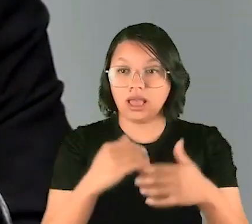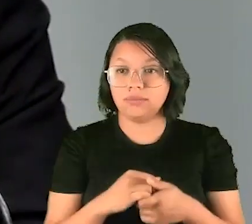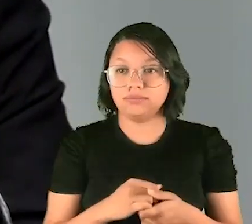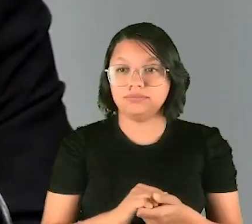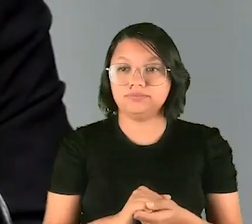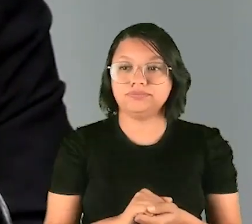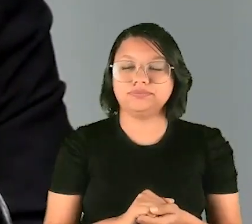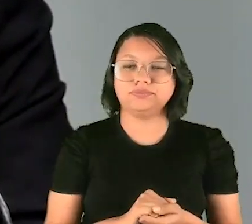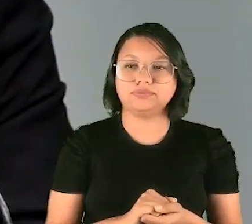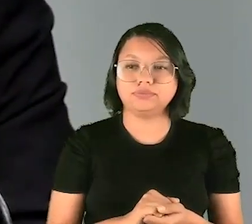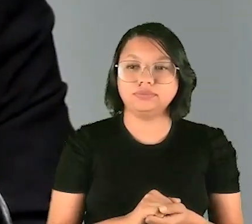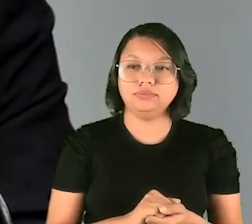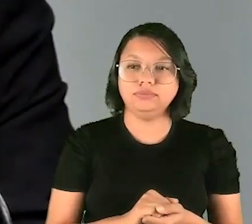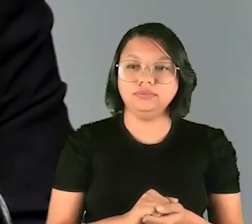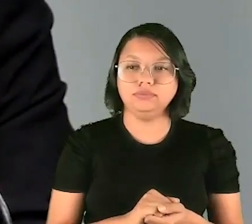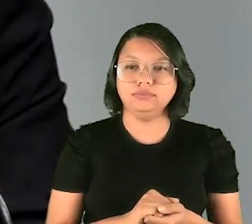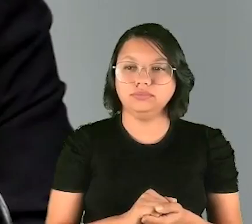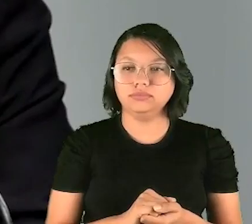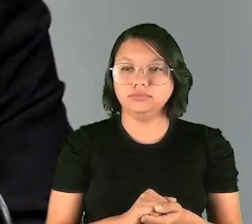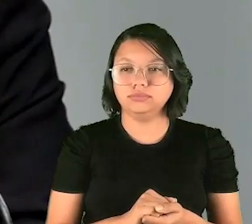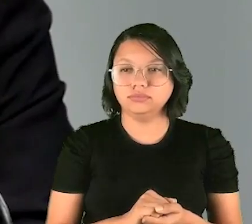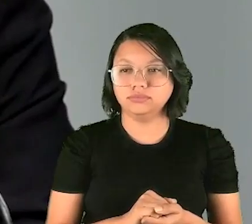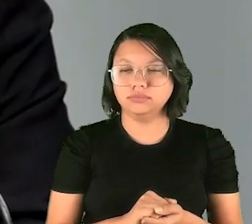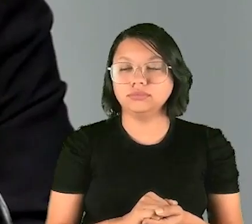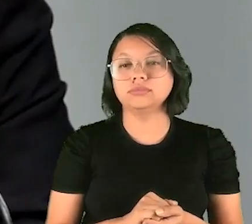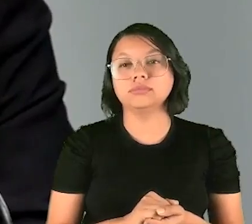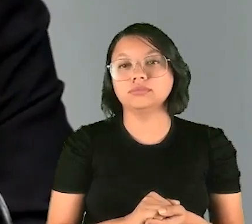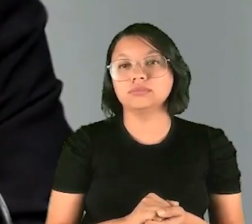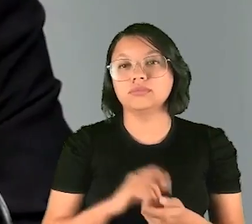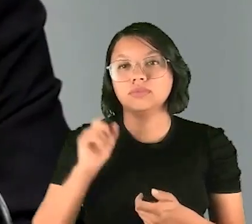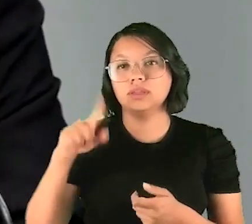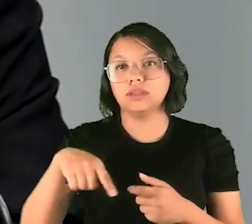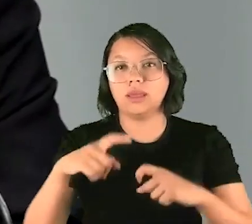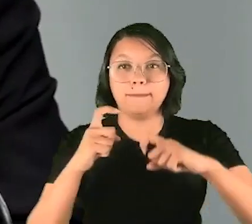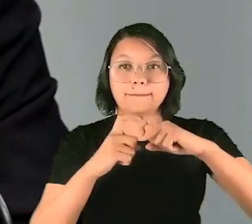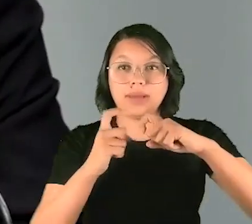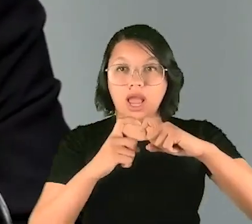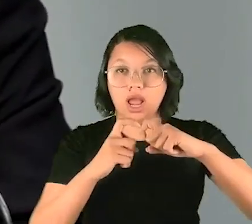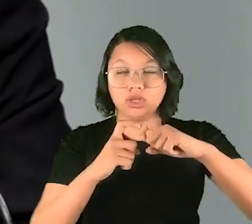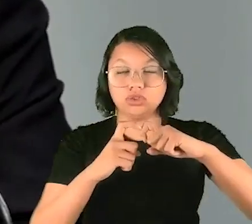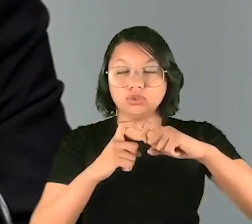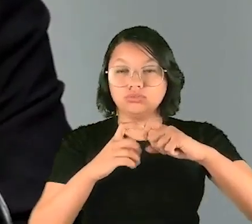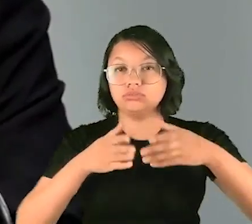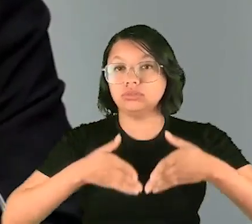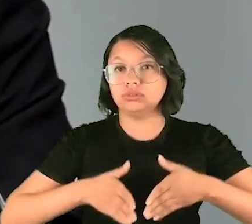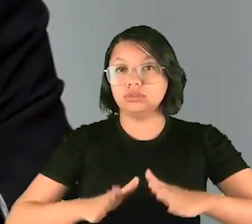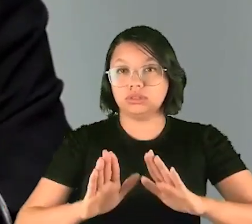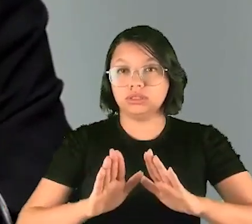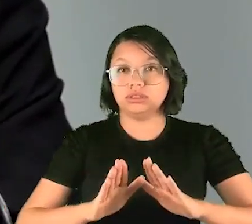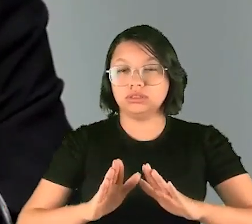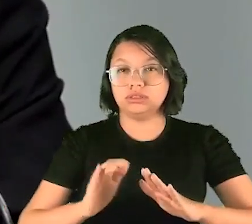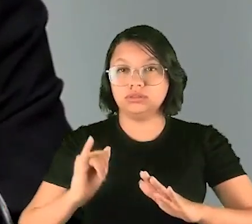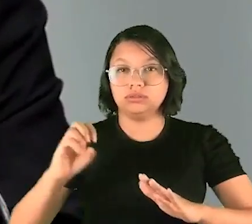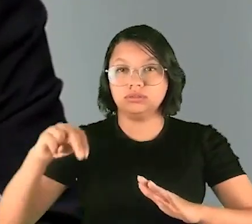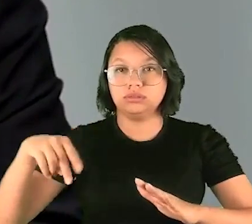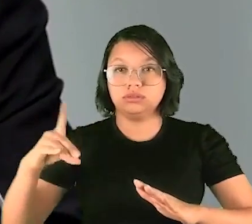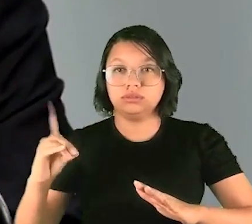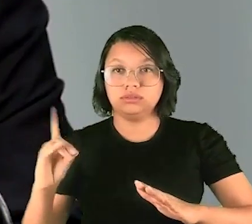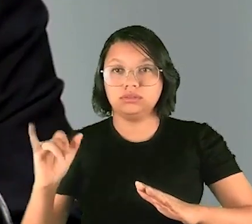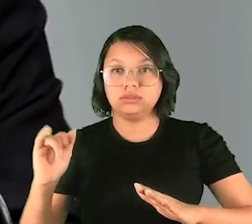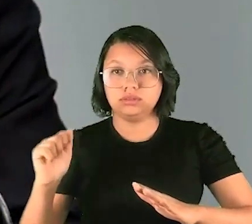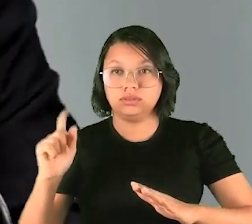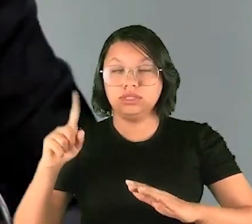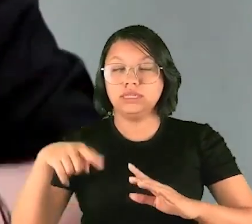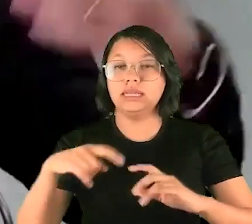vale a pena quem tiver interesse de ler nessa área, que é o Atul Gawande, ou Gawande, né, com W. Ele é um médico